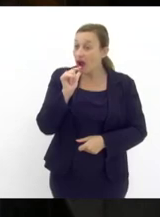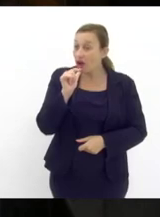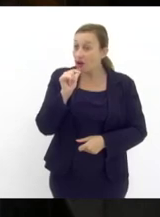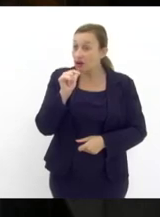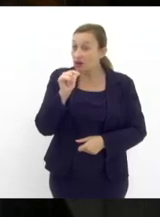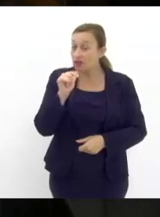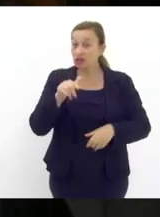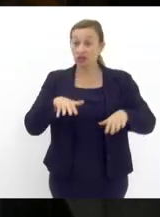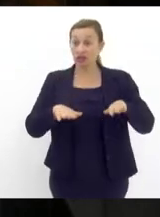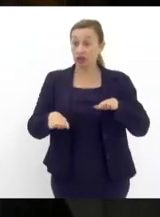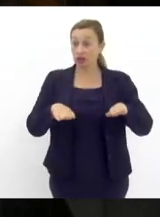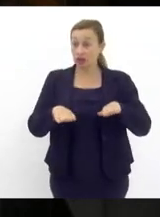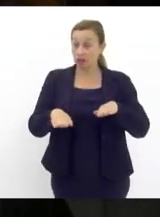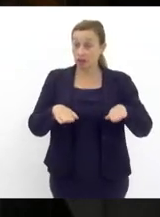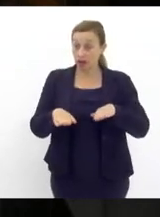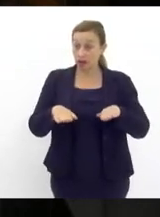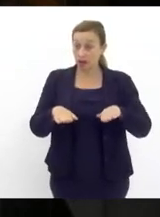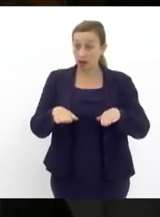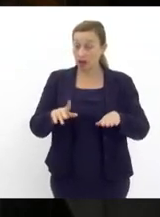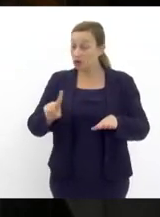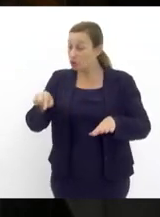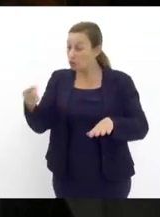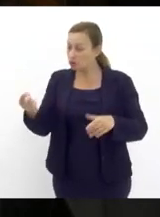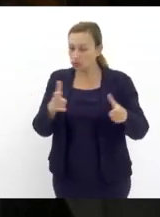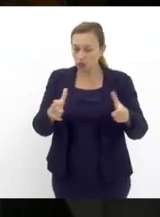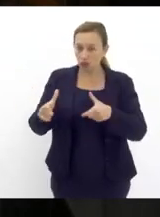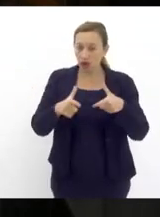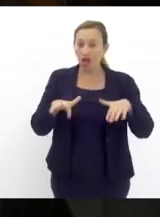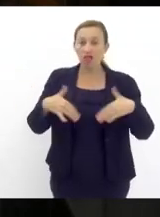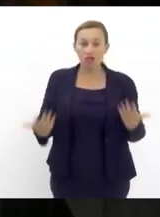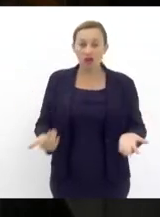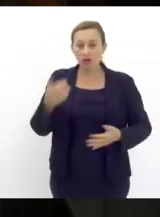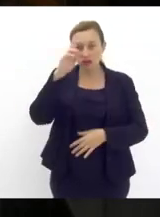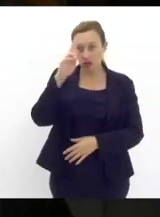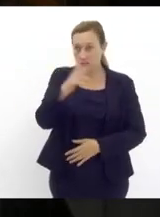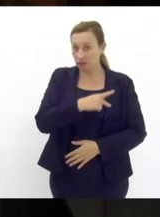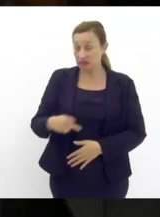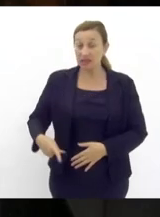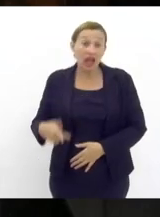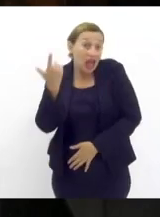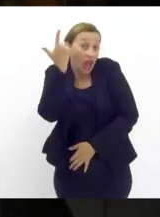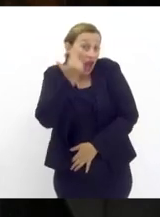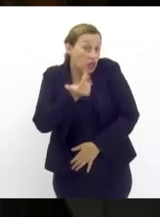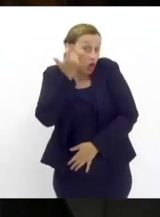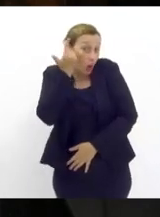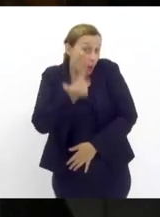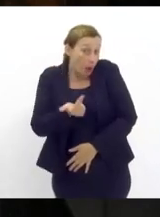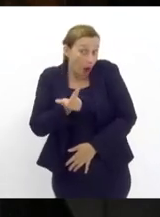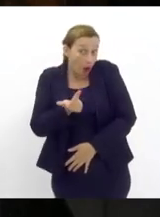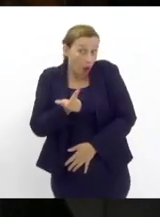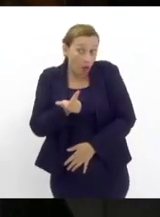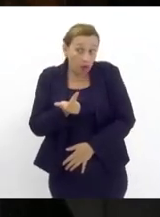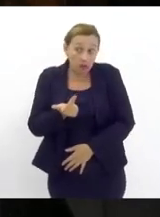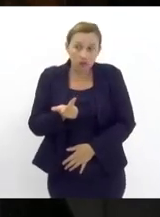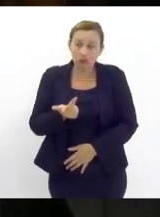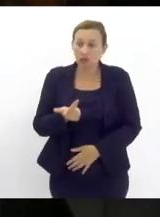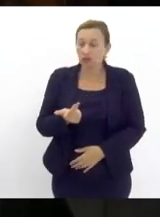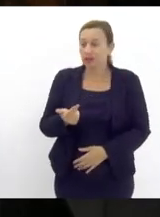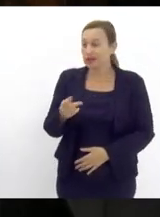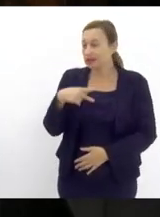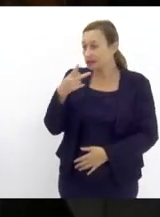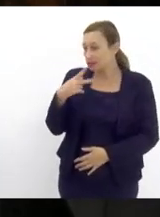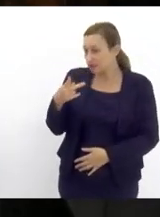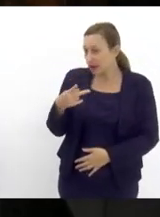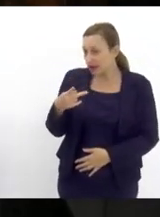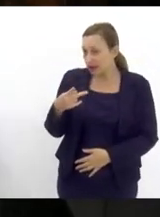sul então a senhora presidente é natural que essas contradições